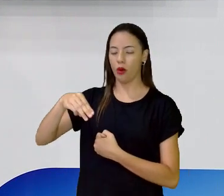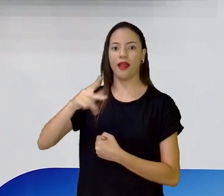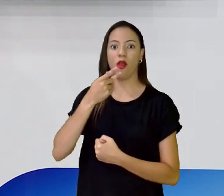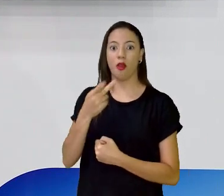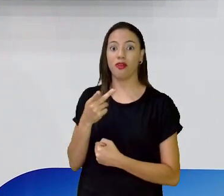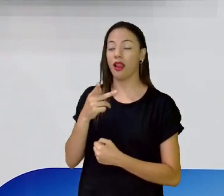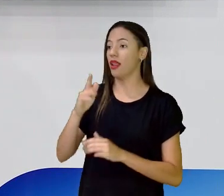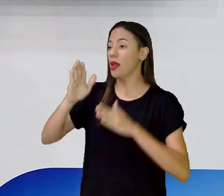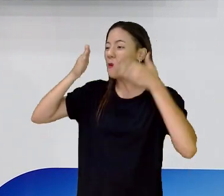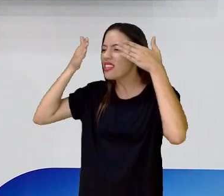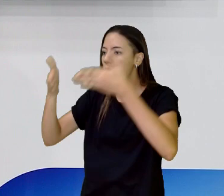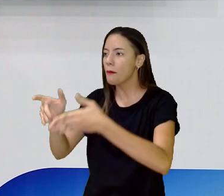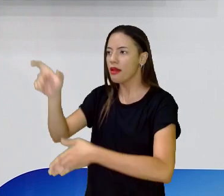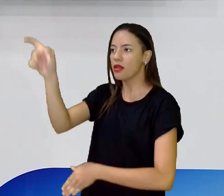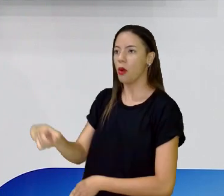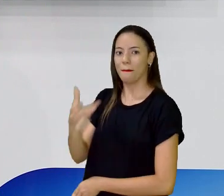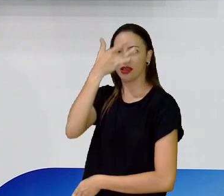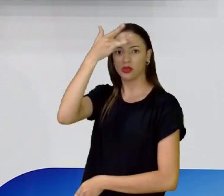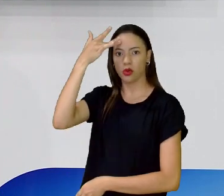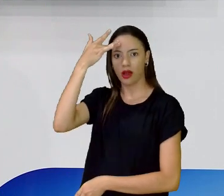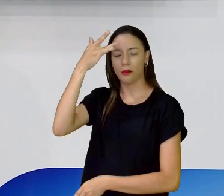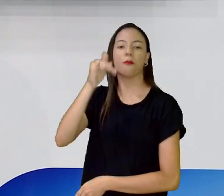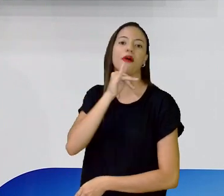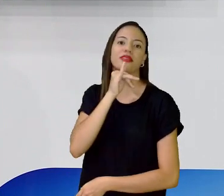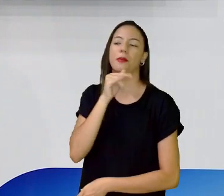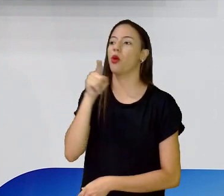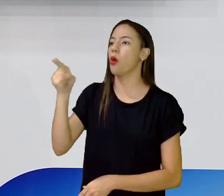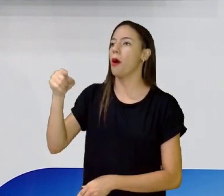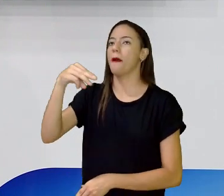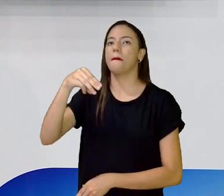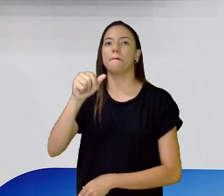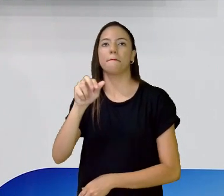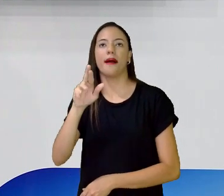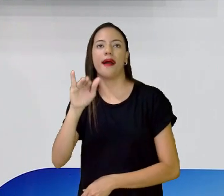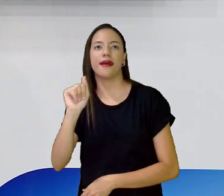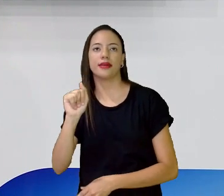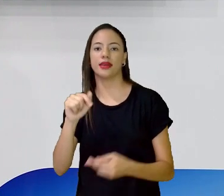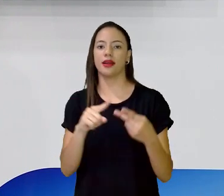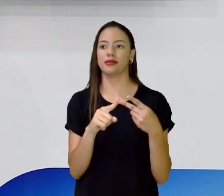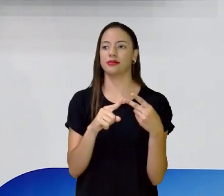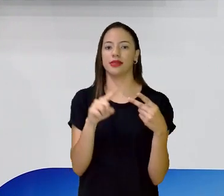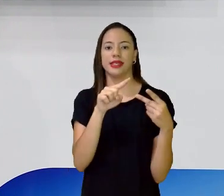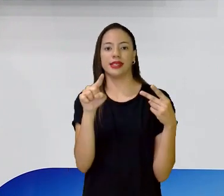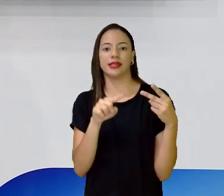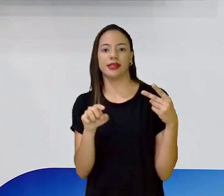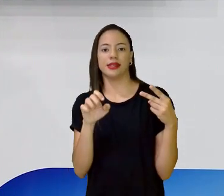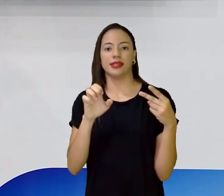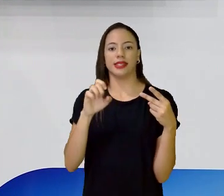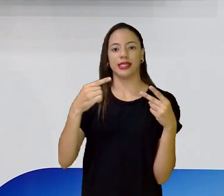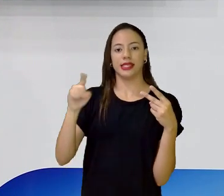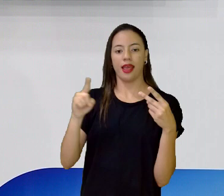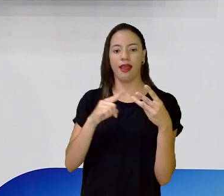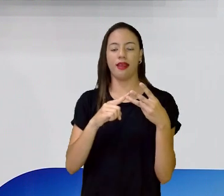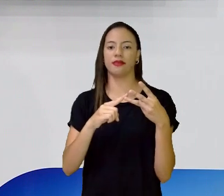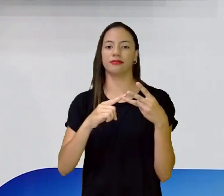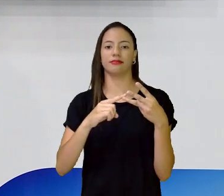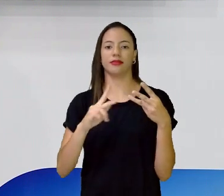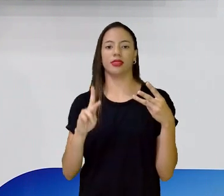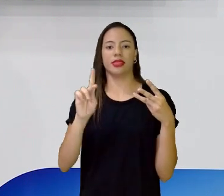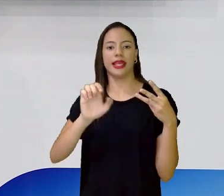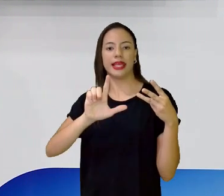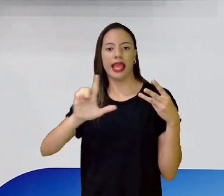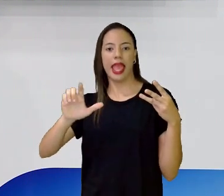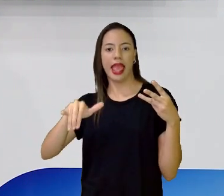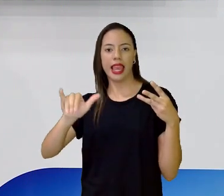dizendo que ali naquele grupo tem Maria, Zezinho, Kelly, Kátia,